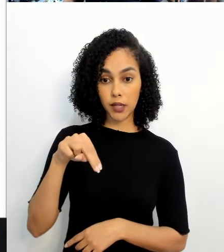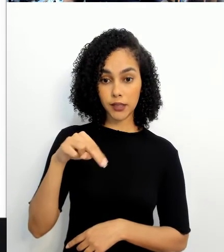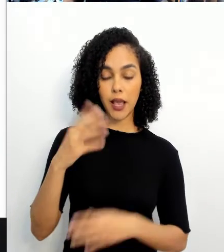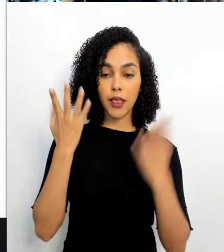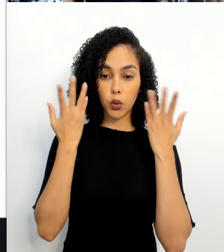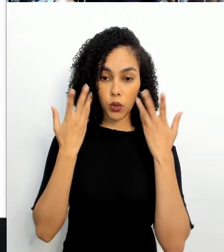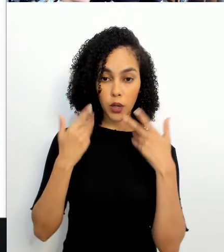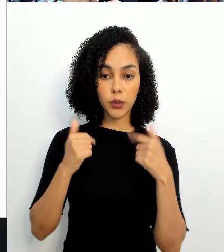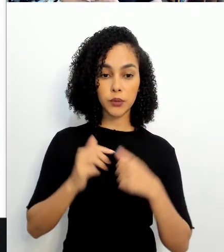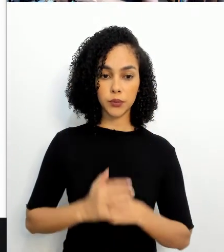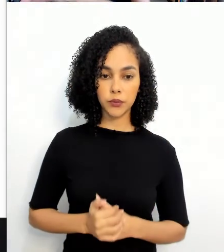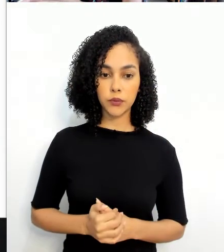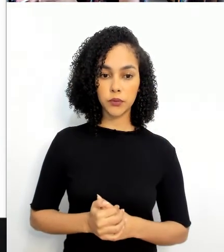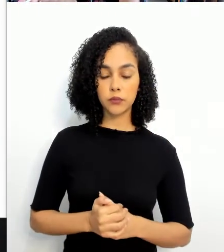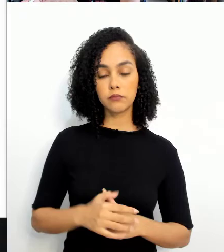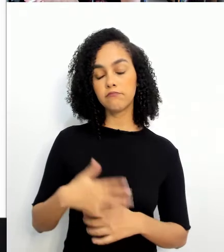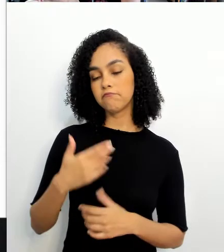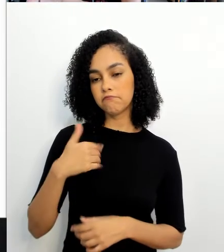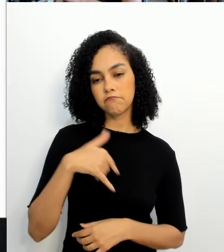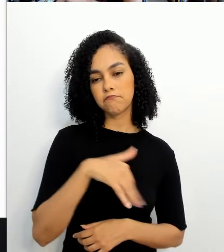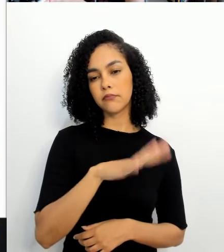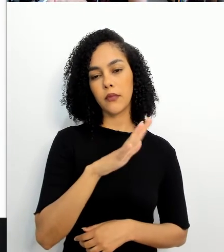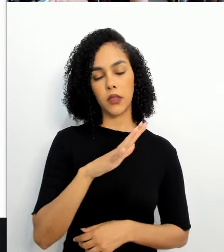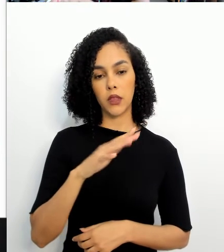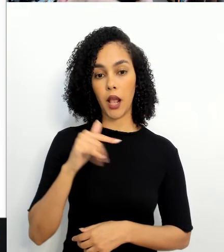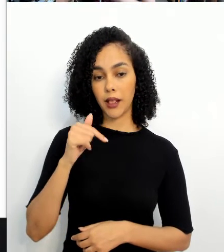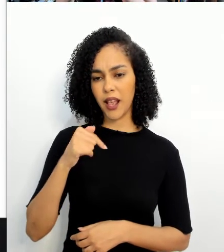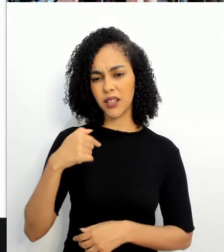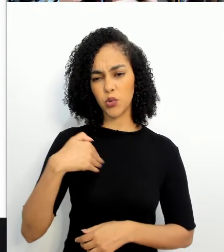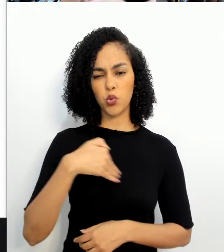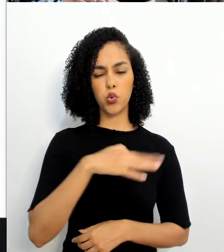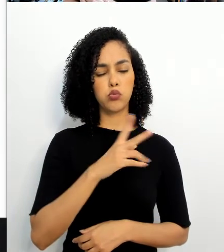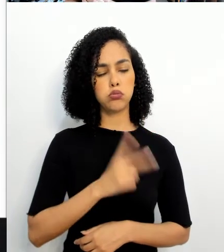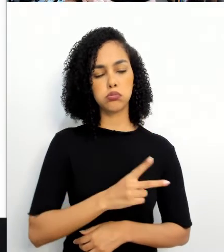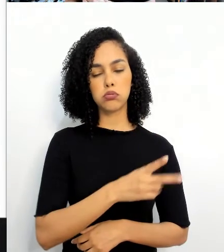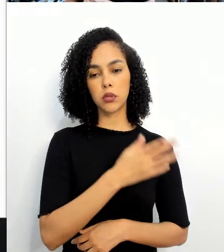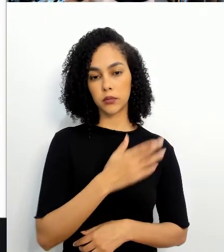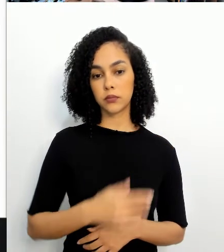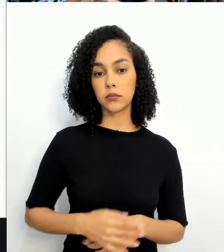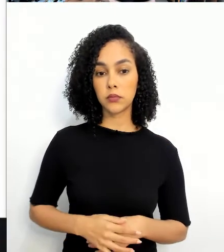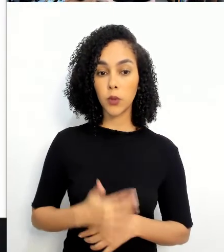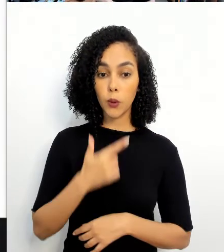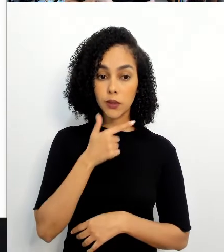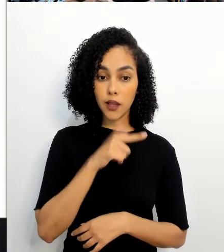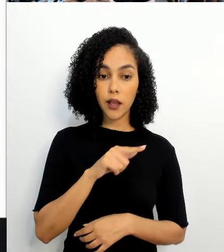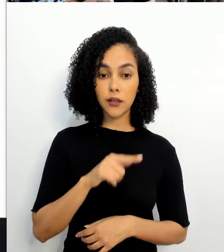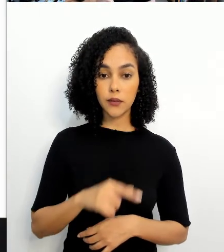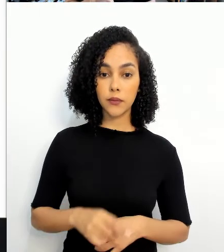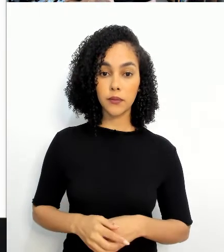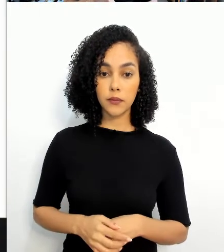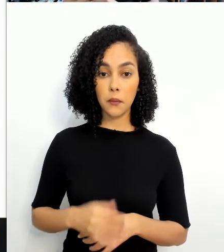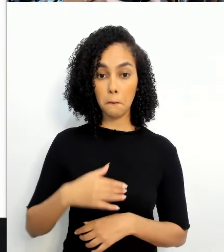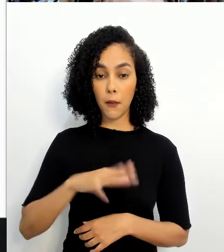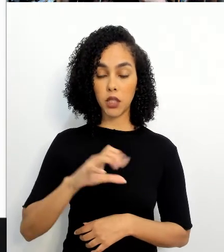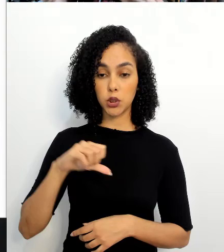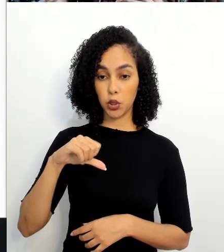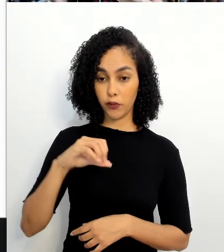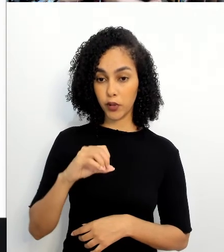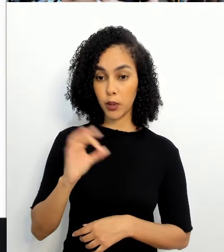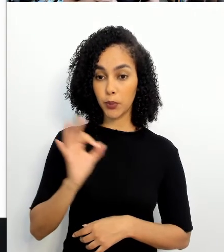vai. Qualquer valor desses vai superar os 90% de chance